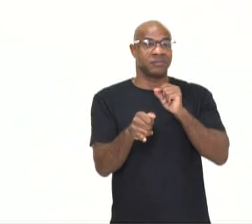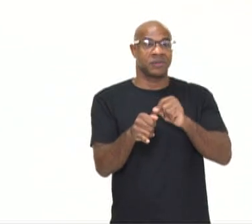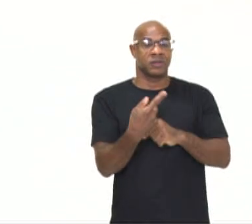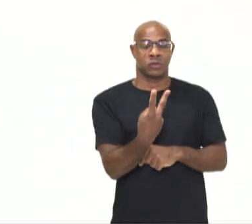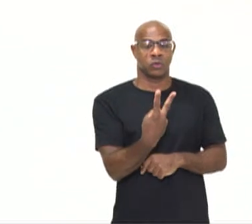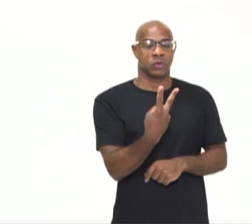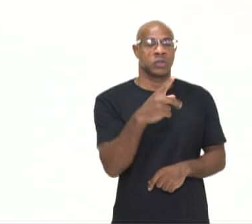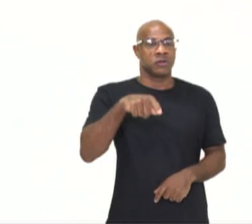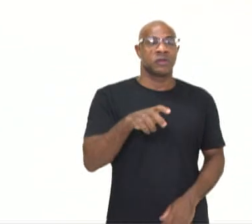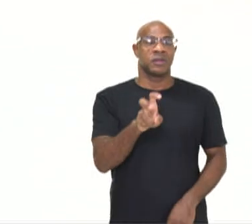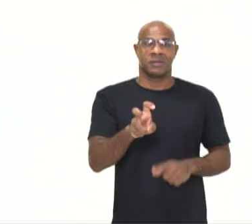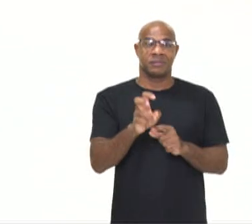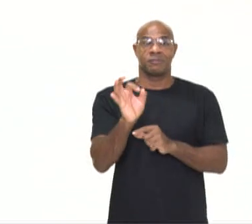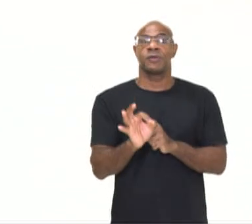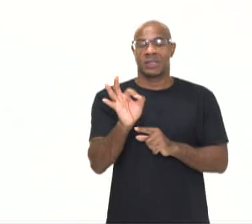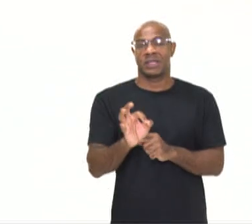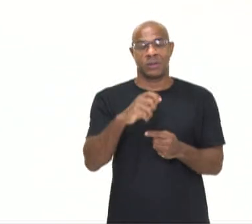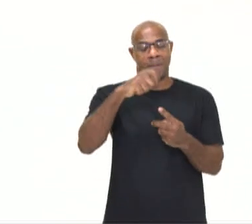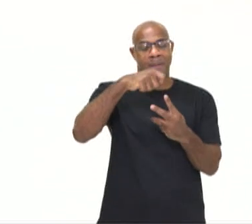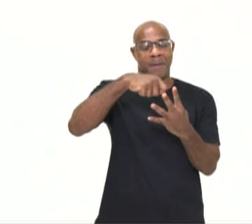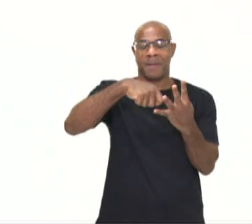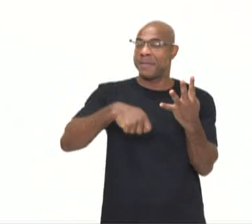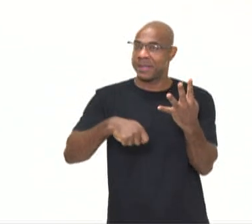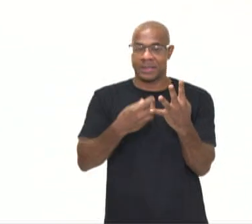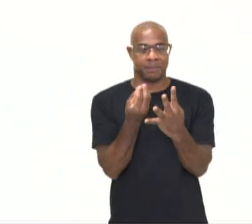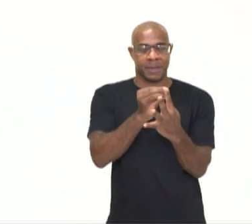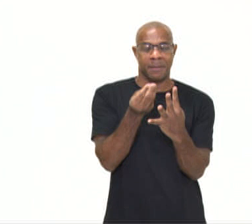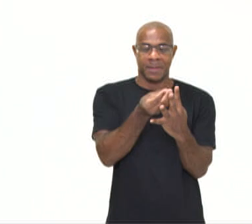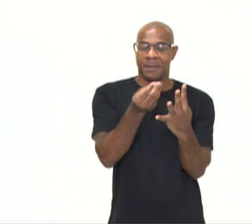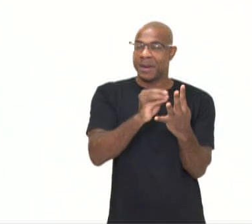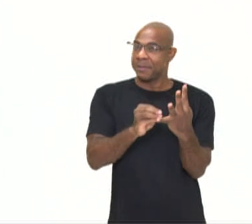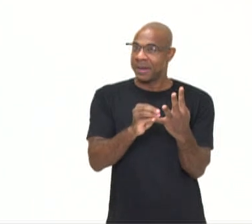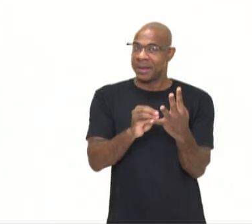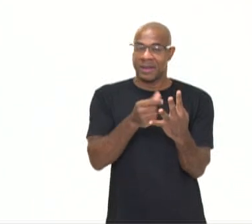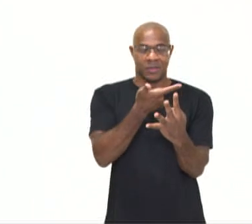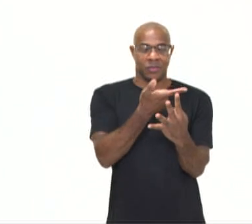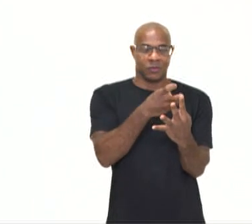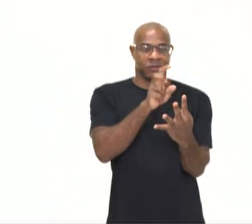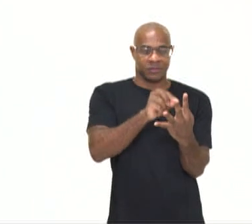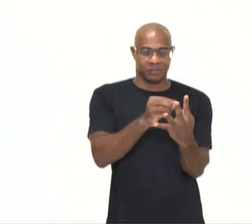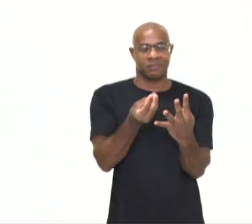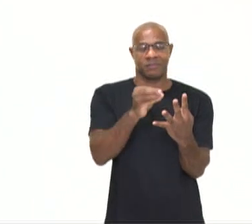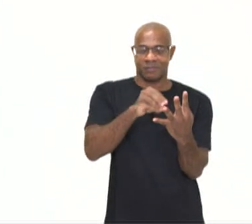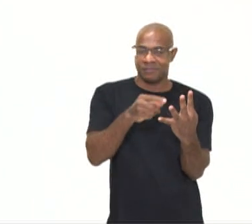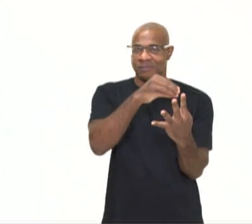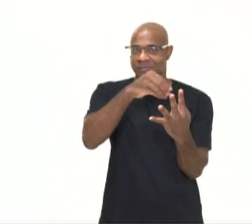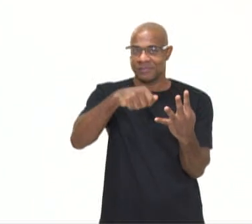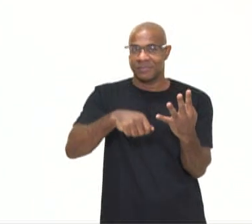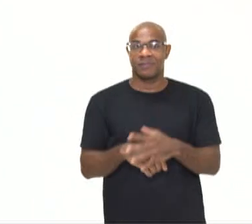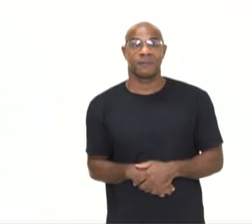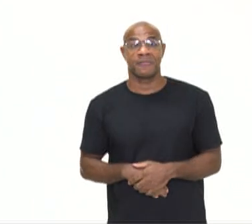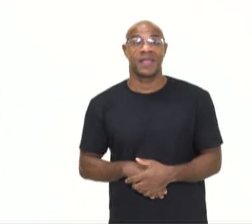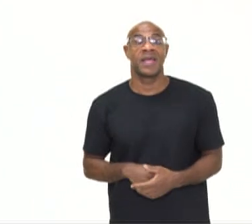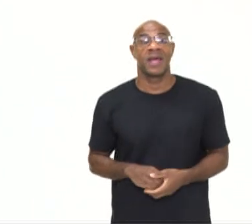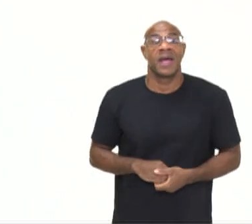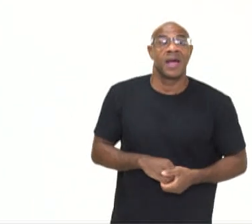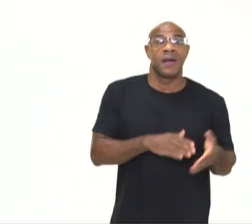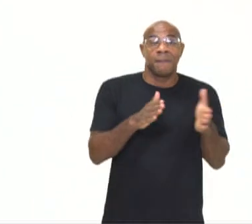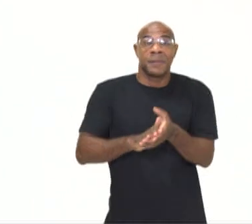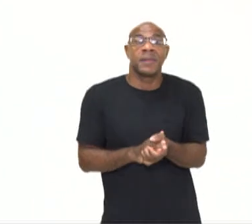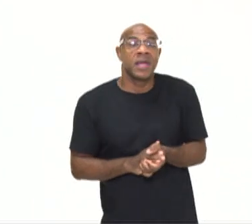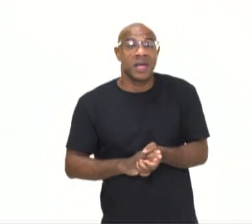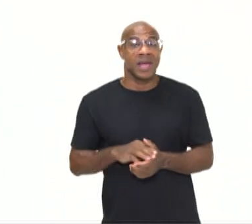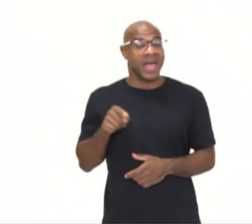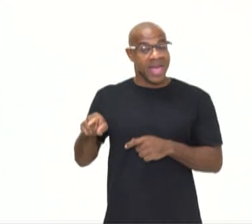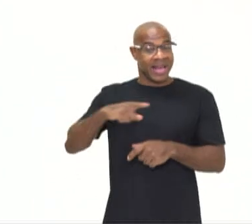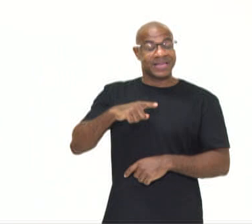de 2,5% ao mês. Aí tem algumas coisas que são interessantes. Joyce tem R$300 de rendimentos por mês,